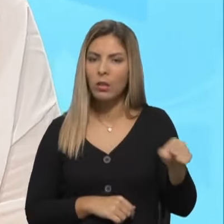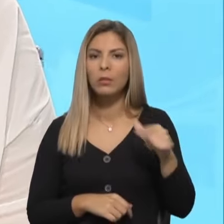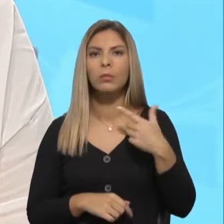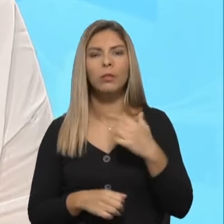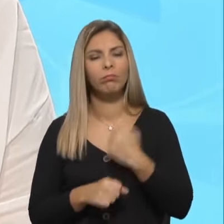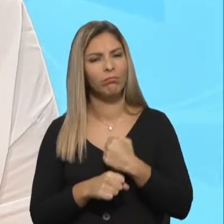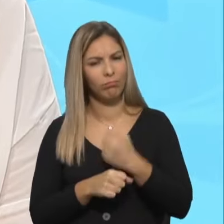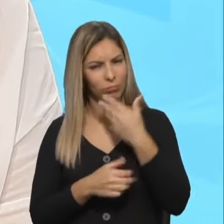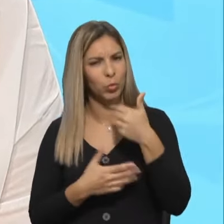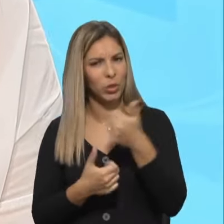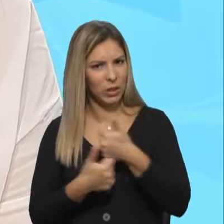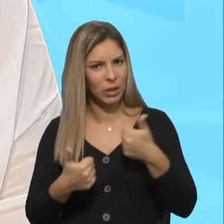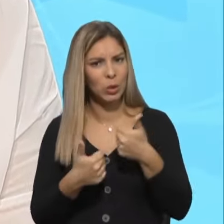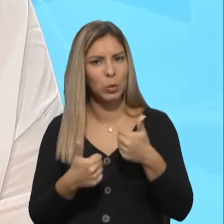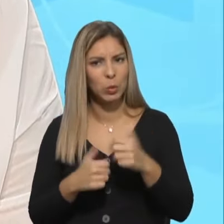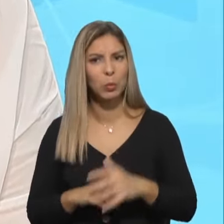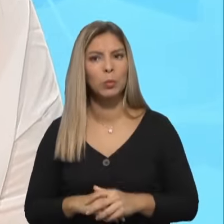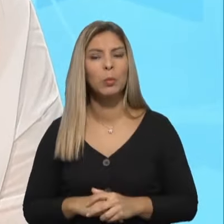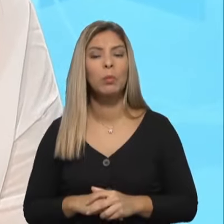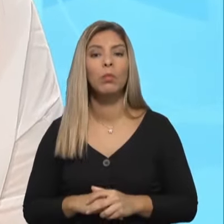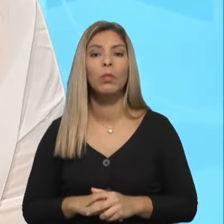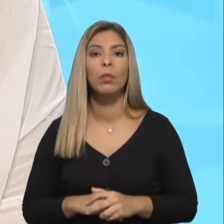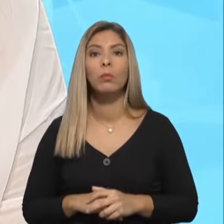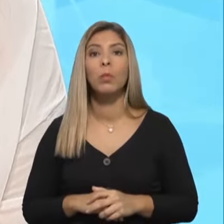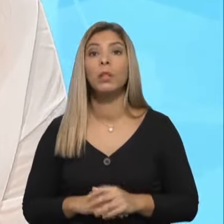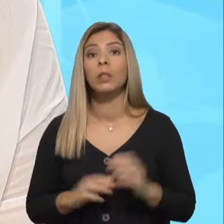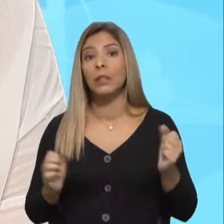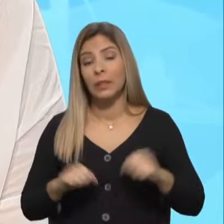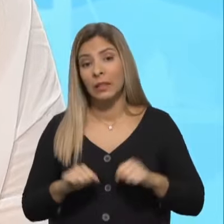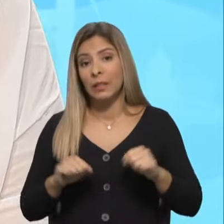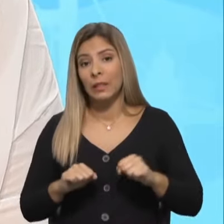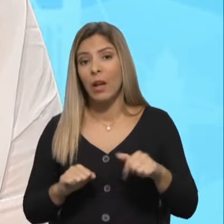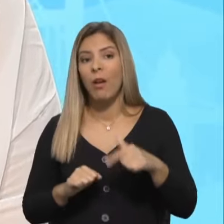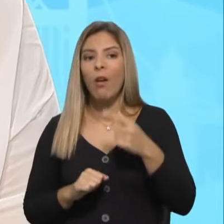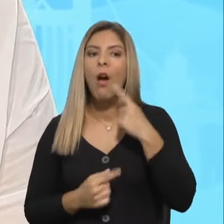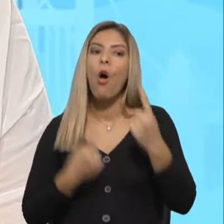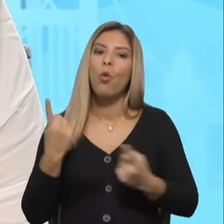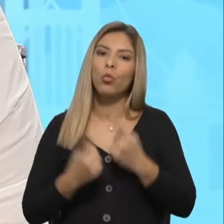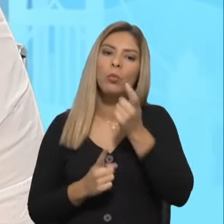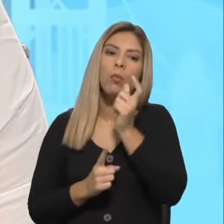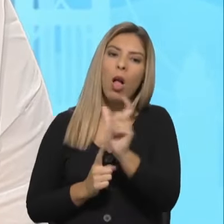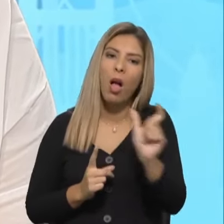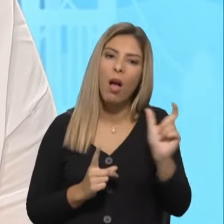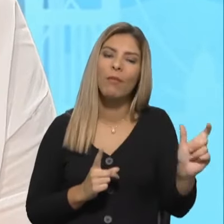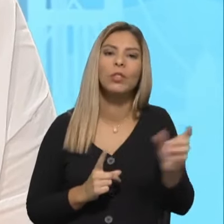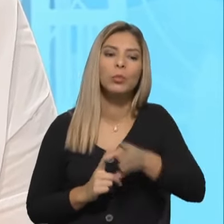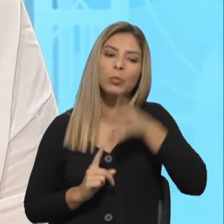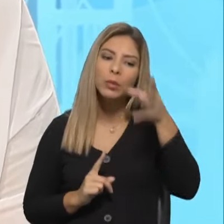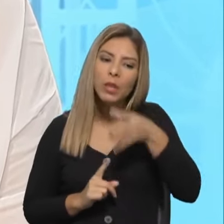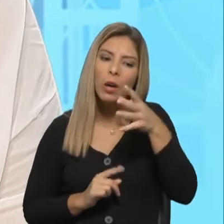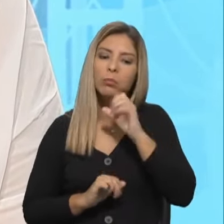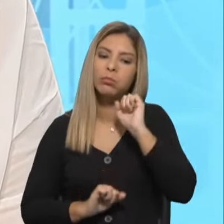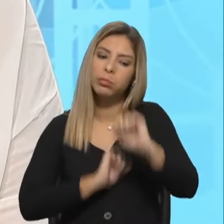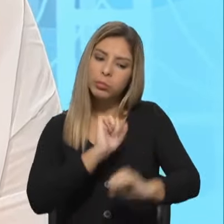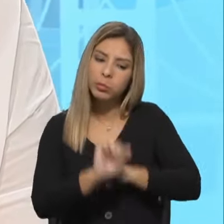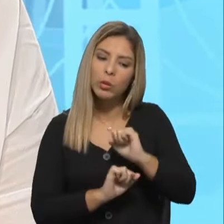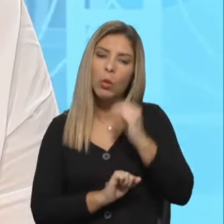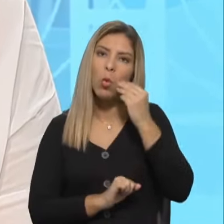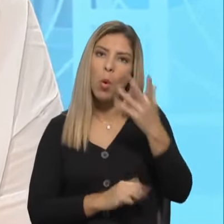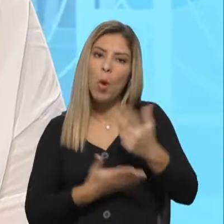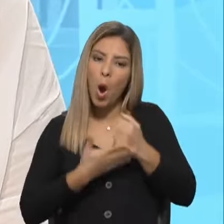muito bonito eh passa sobretudo sim por por desmistificar algumas questões do processo passa também por apoiar